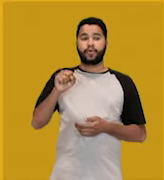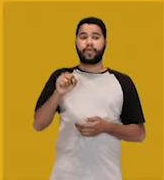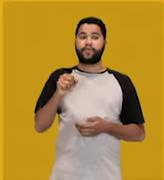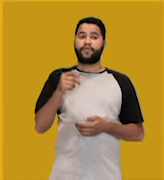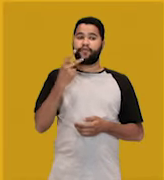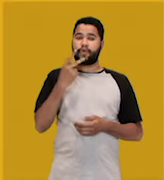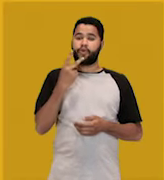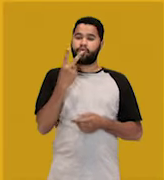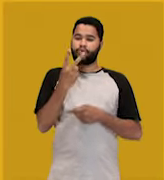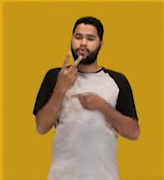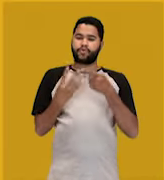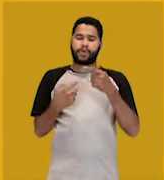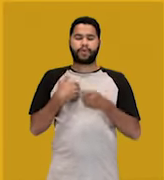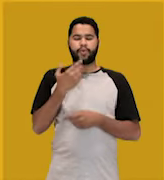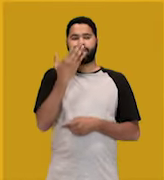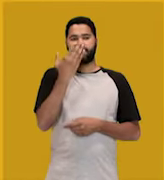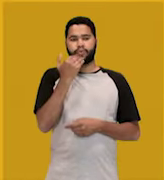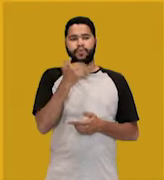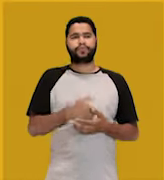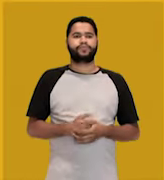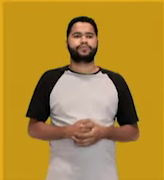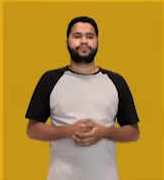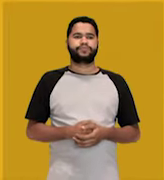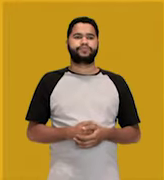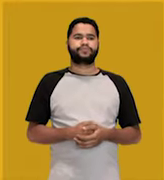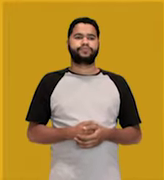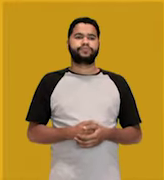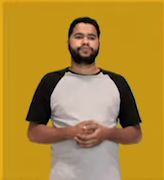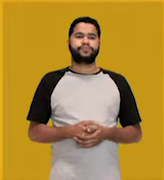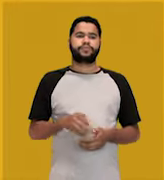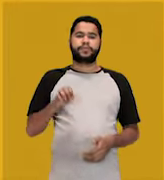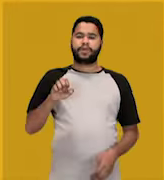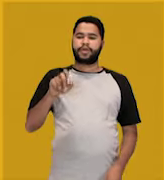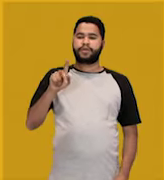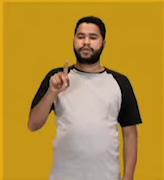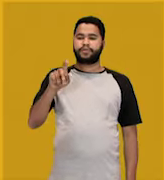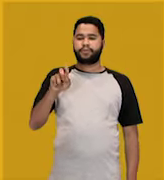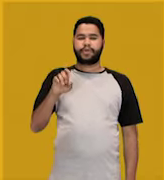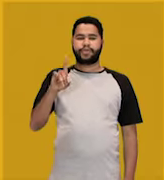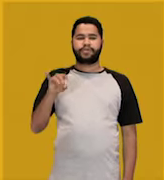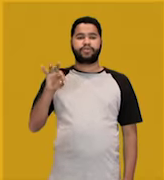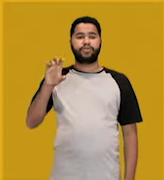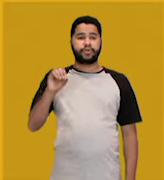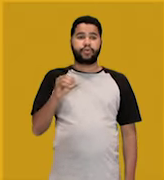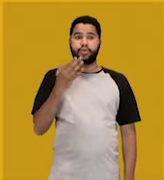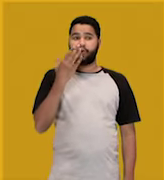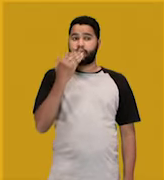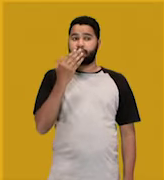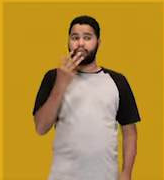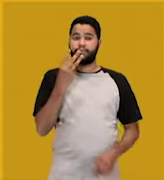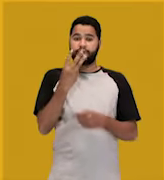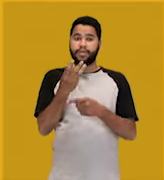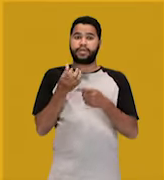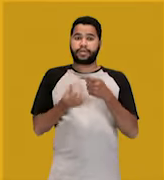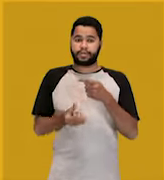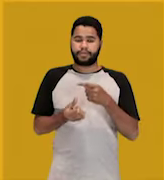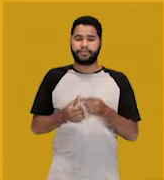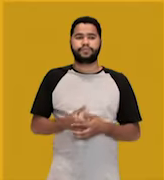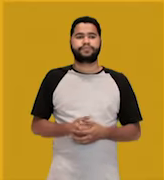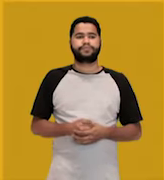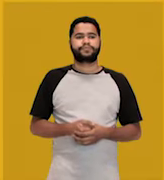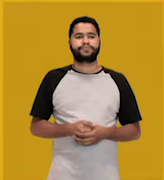2/4 do meu chocolate, o Douglas falou isso. E eu comi 3/6 do meu chocolate, o Expedito